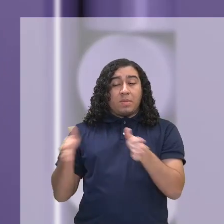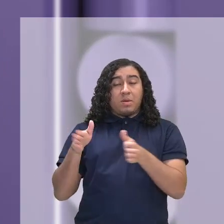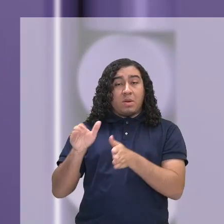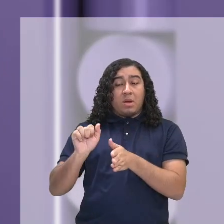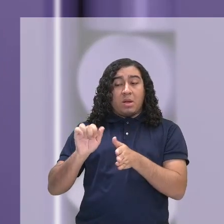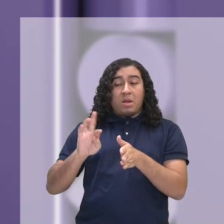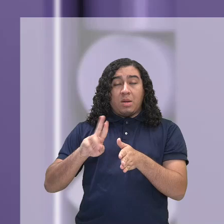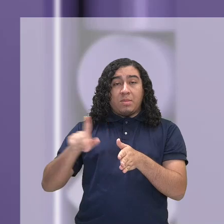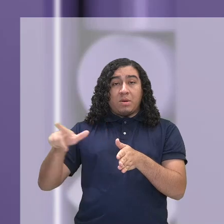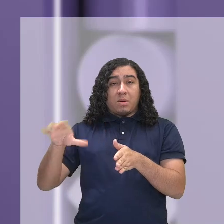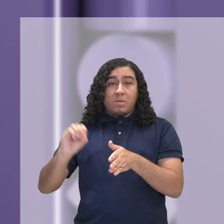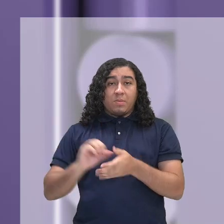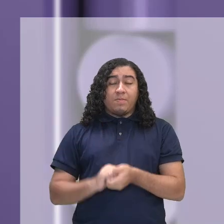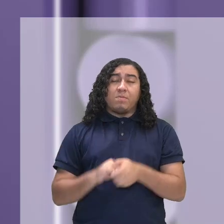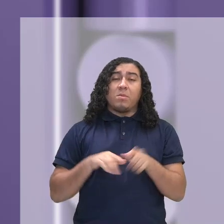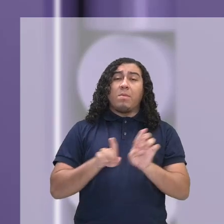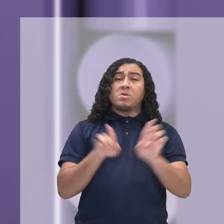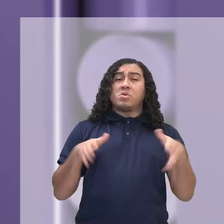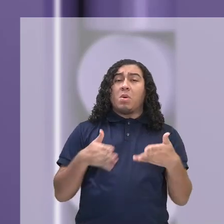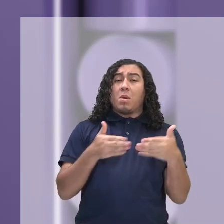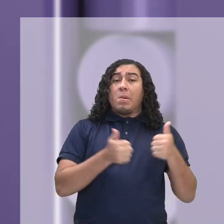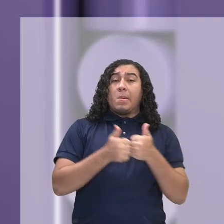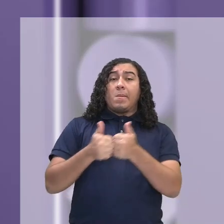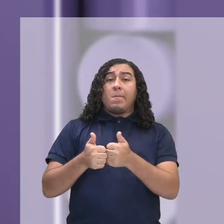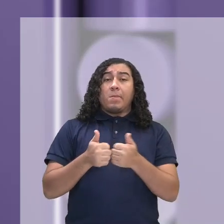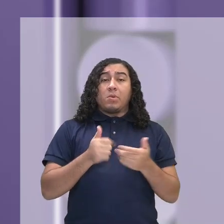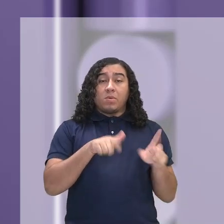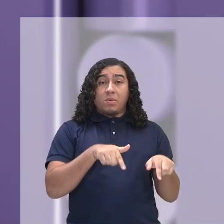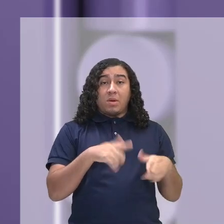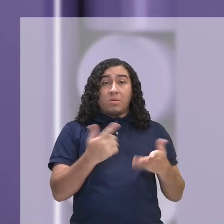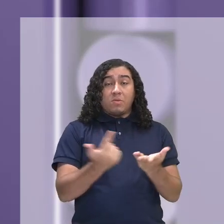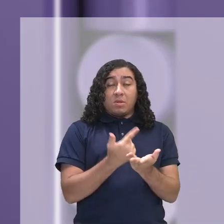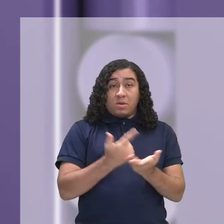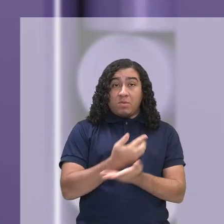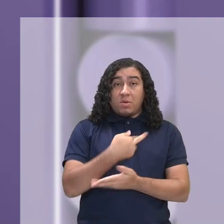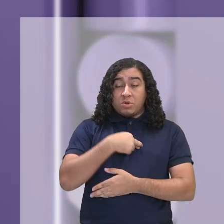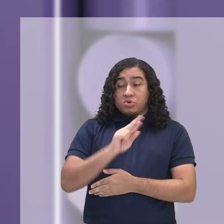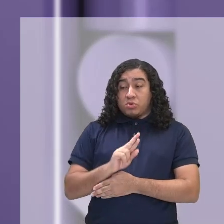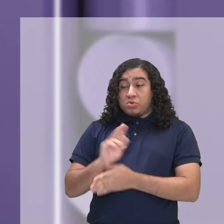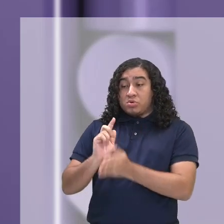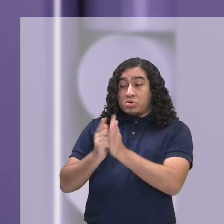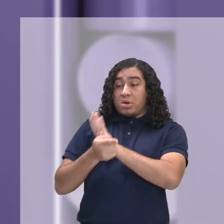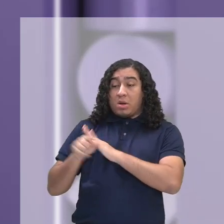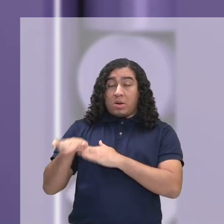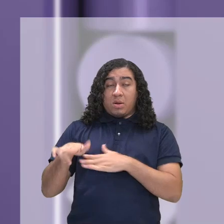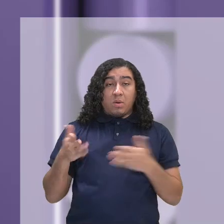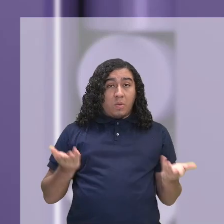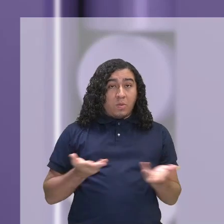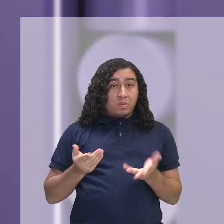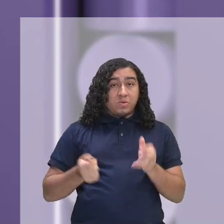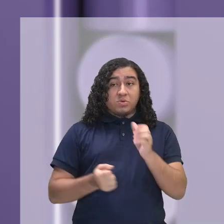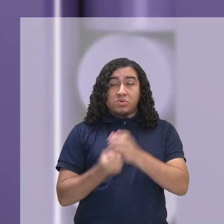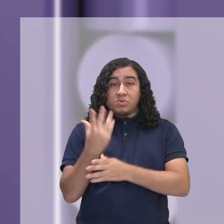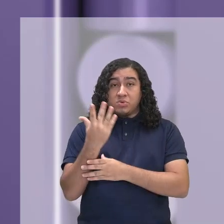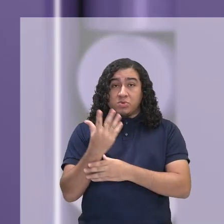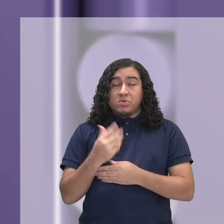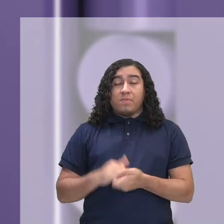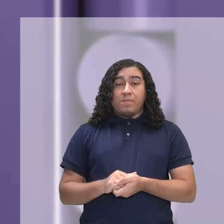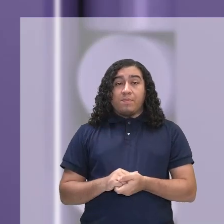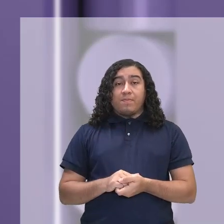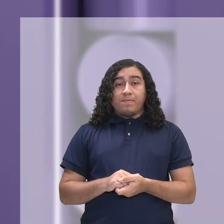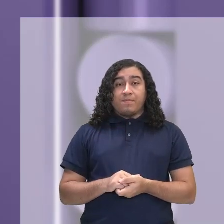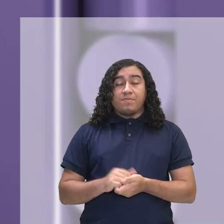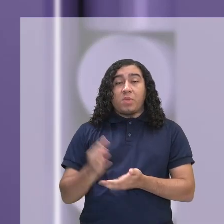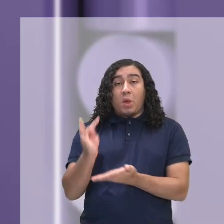Quem vai nos auxiliar nessa atualização? Os livros religiosos editados hoje ainda. Né? Os teólogos,